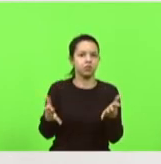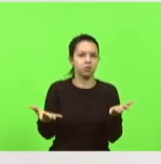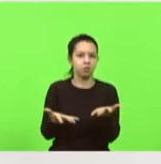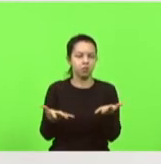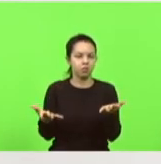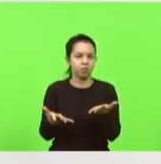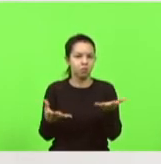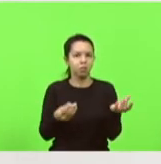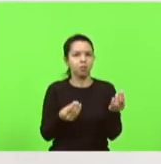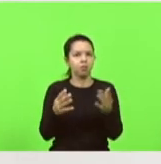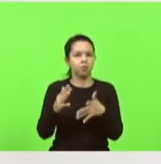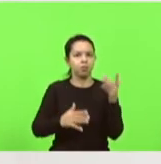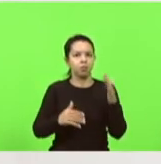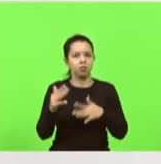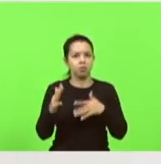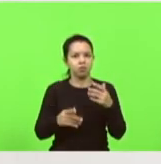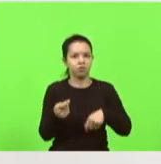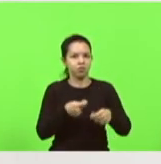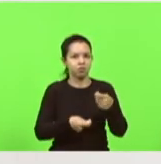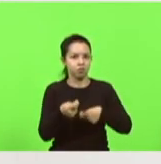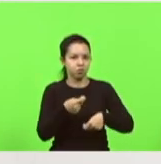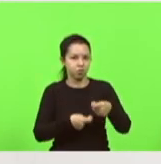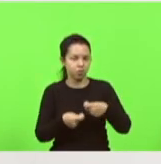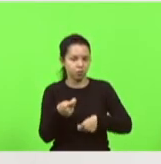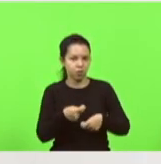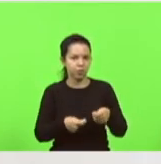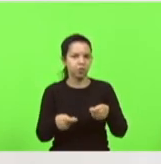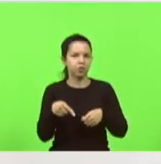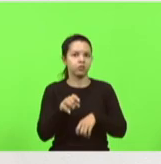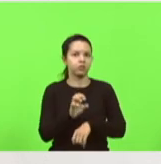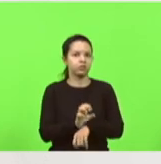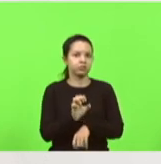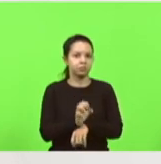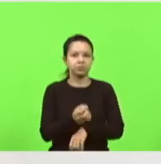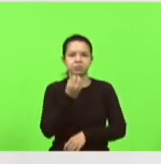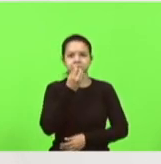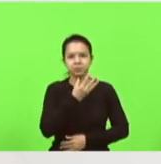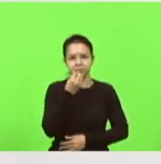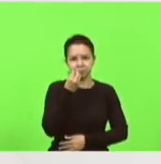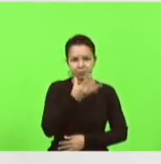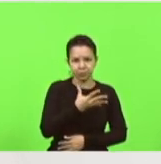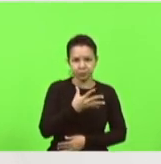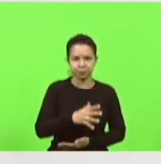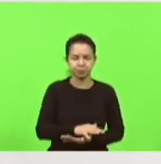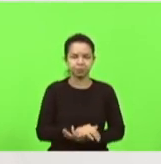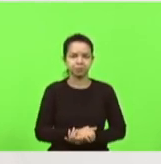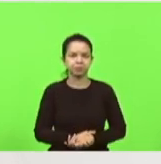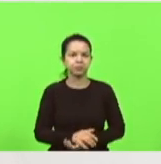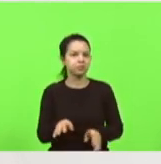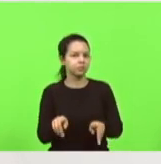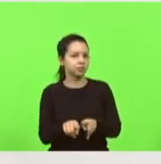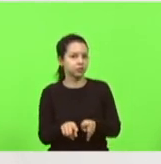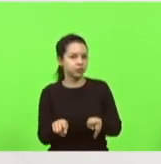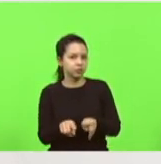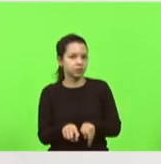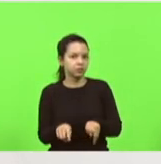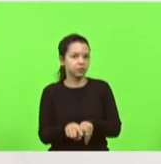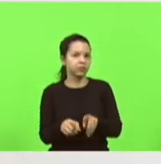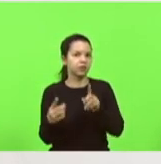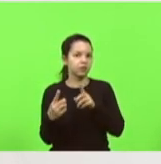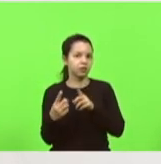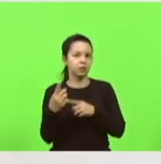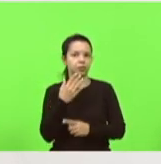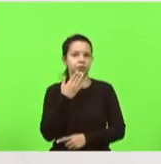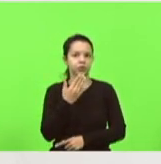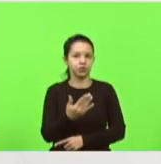atividades econômicas e comerciais do Estado, né? Que bom, né? E também, atendendo um pedido